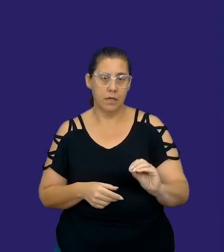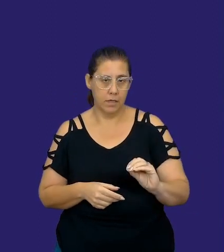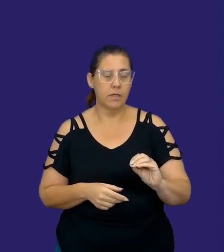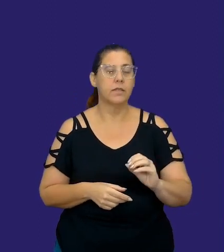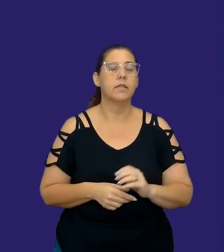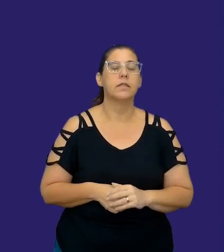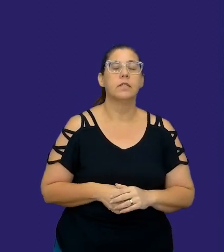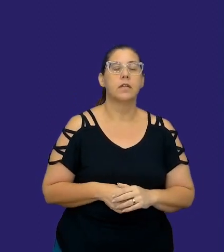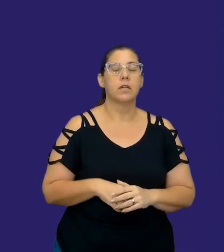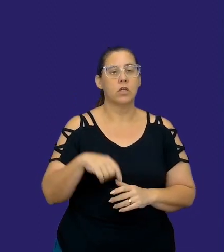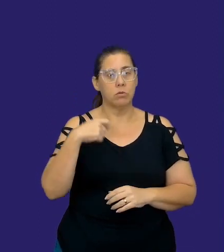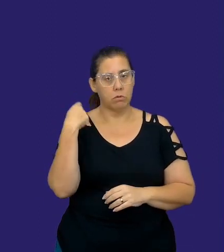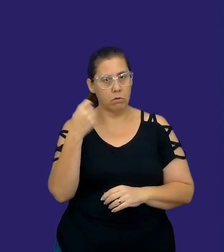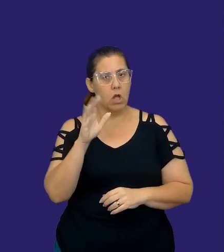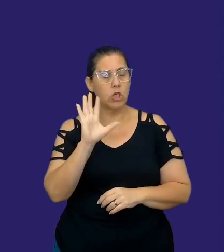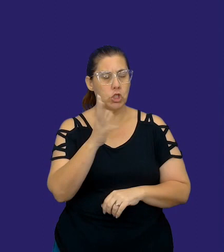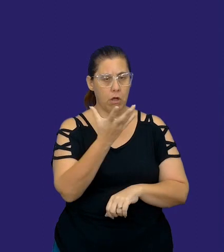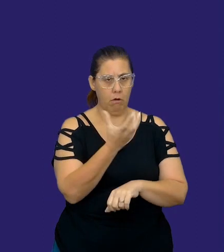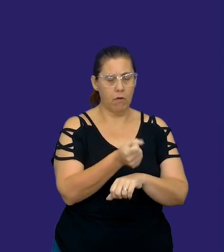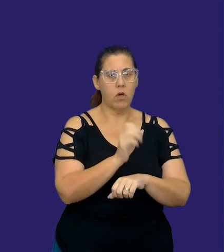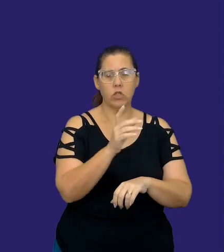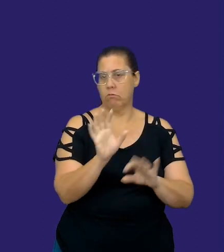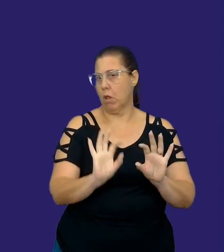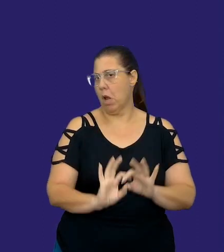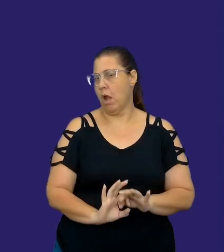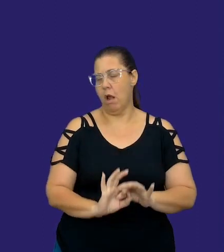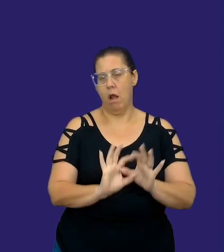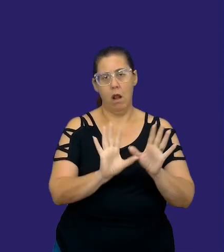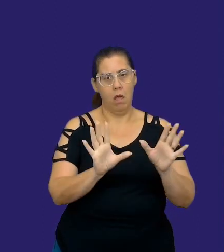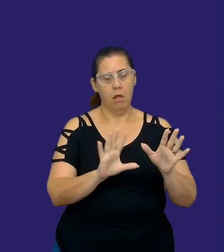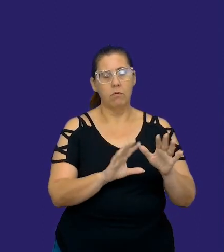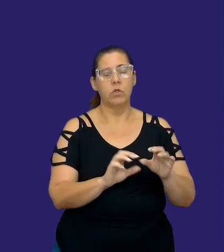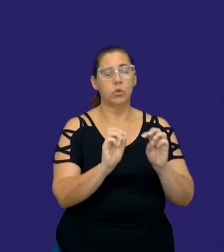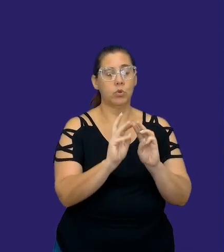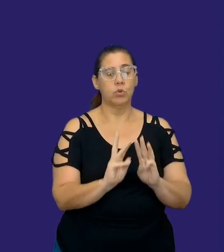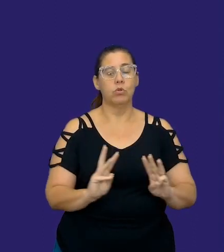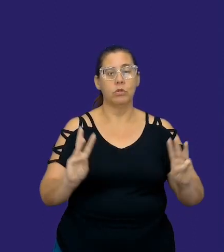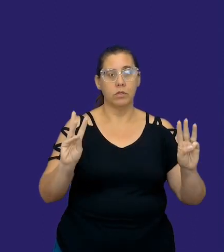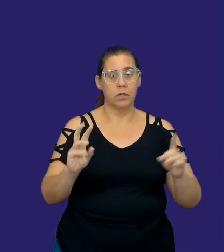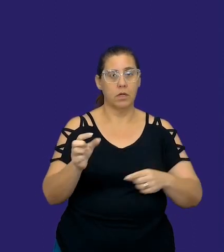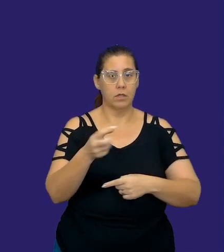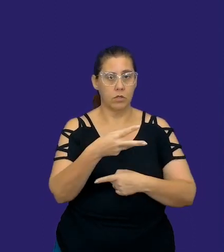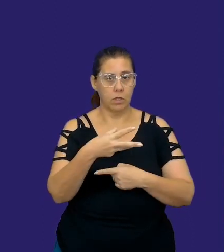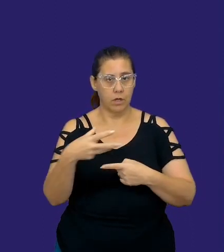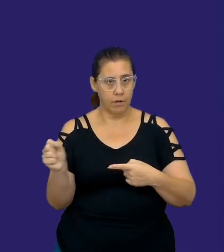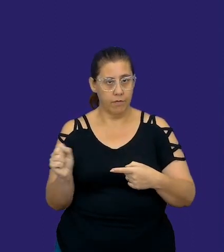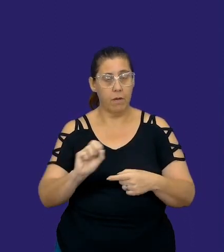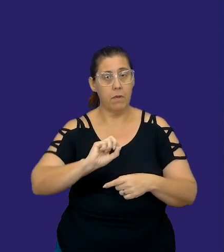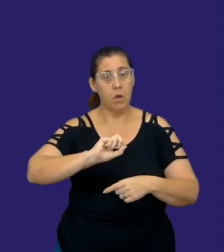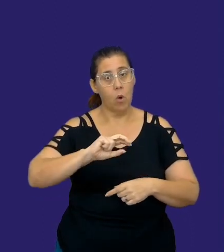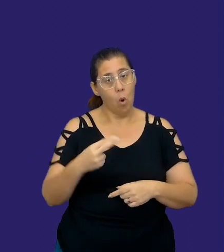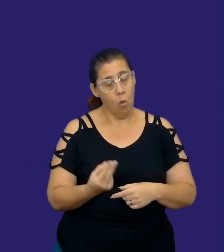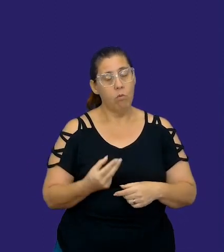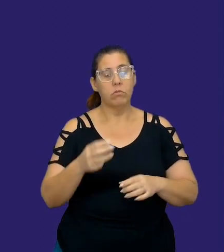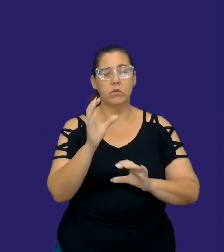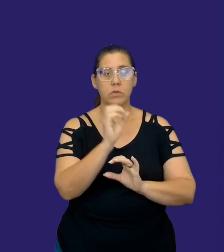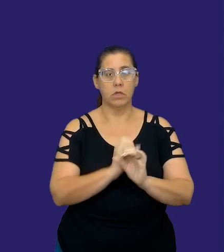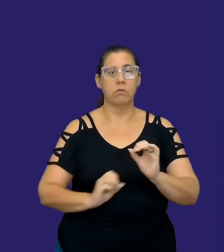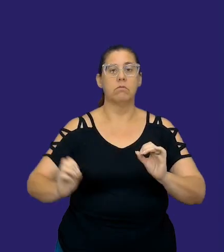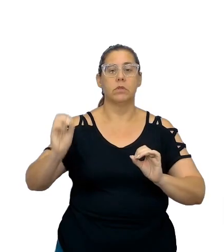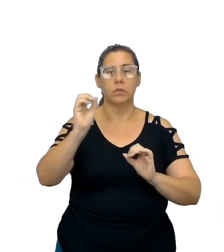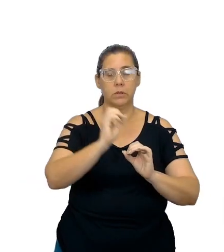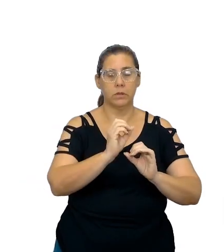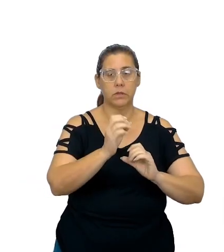ela já gravou e já está disponível no site da EFAP ou no CMSP, tá?